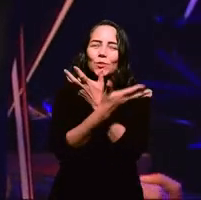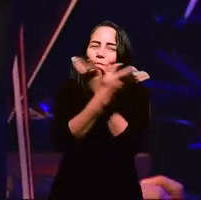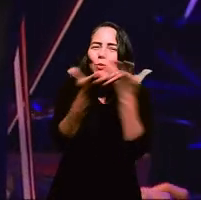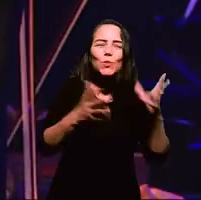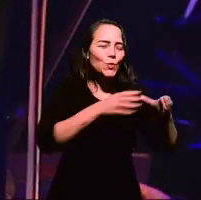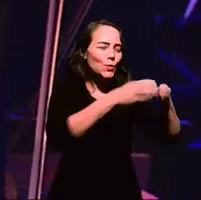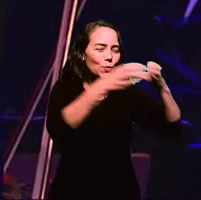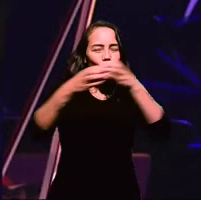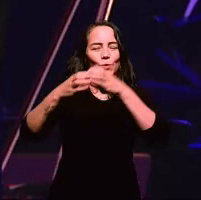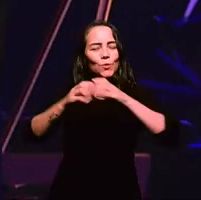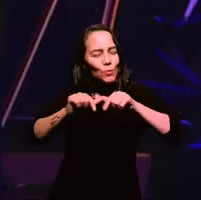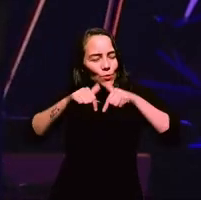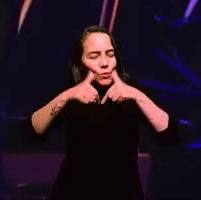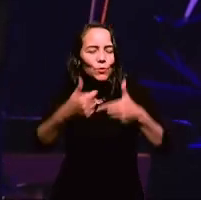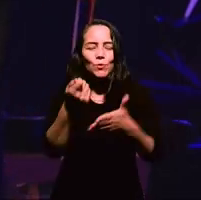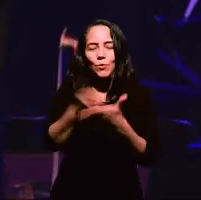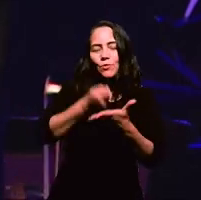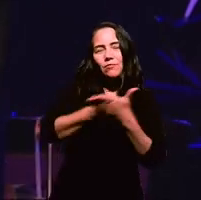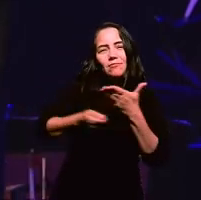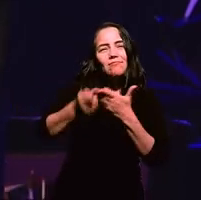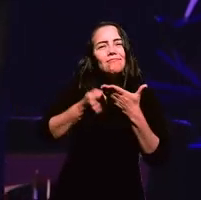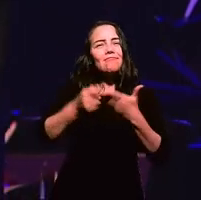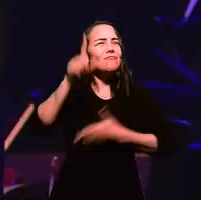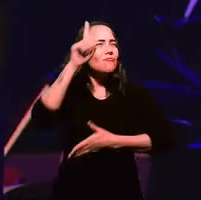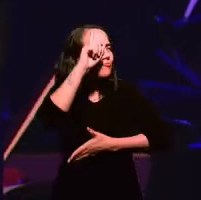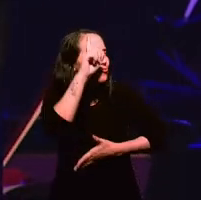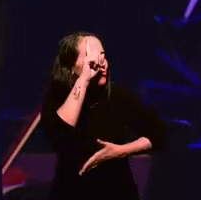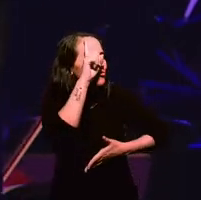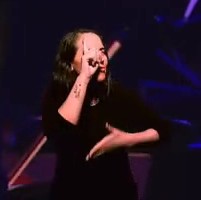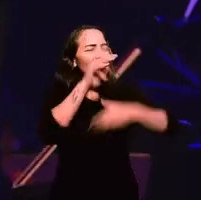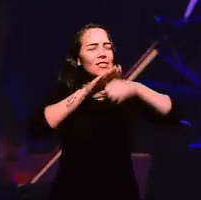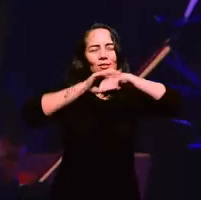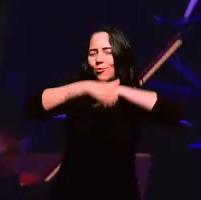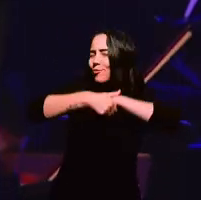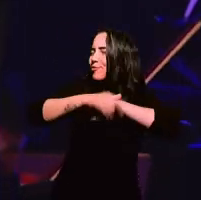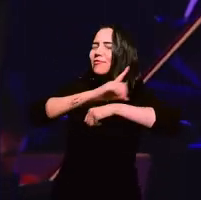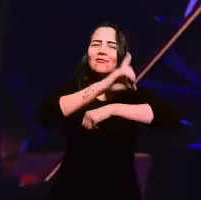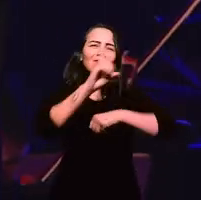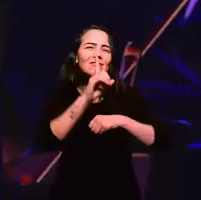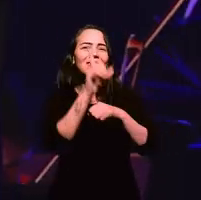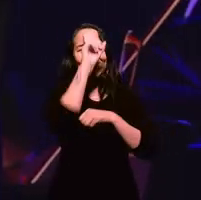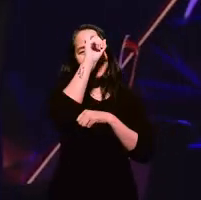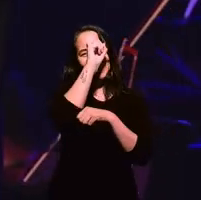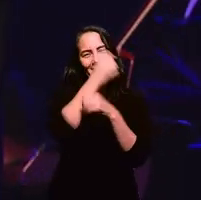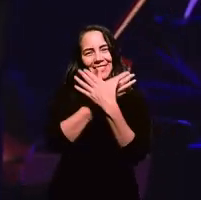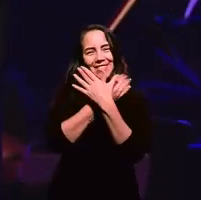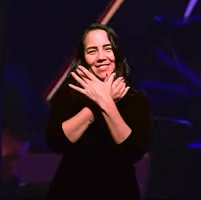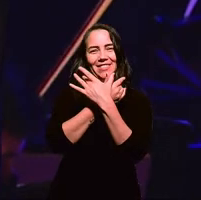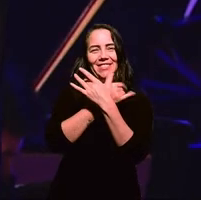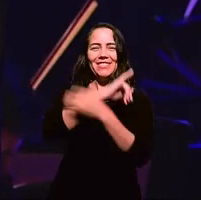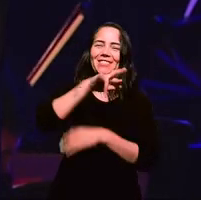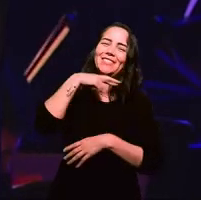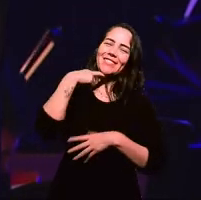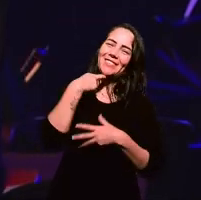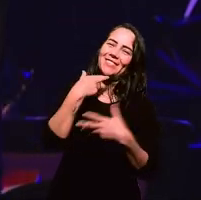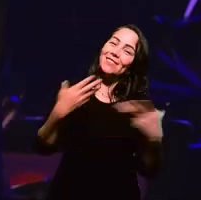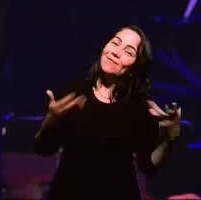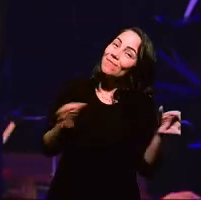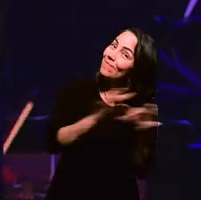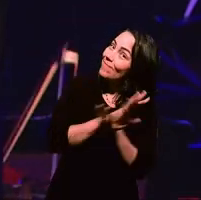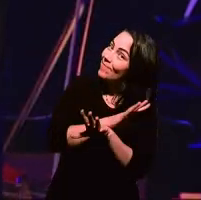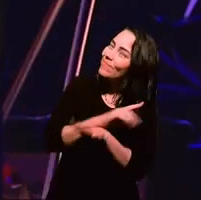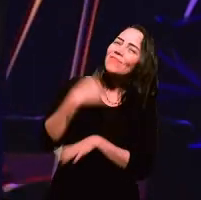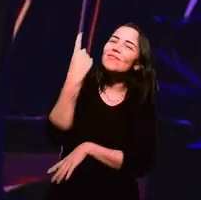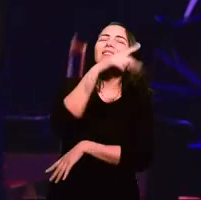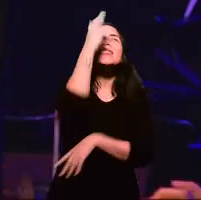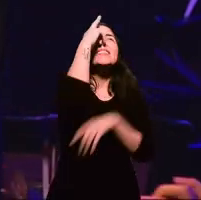equipes que se dedicam diuturnamente ao Hospital São José de Jaraguá do Sul. Para encerrar, lembramos de